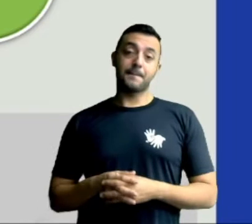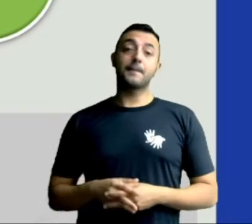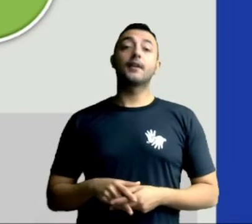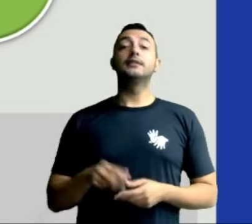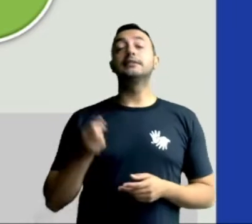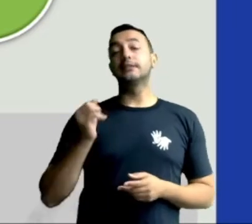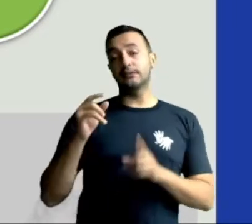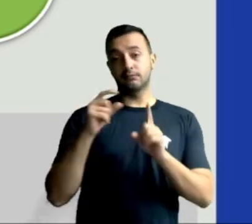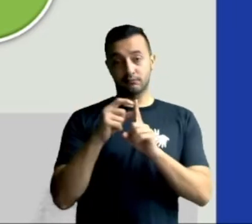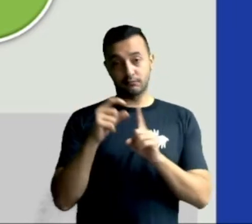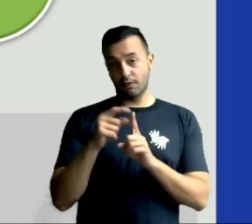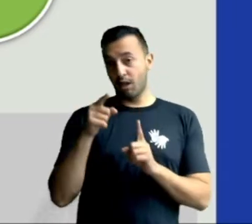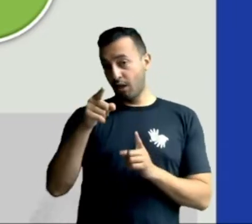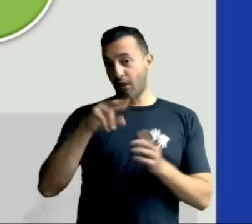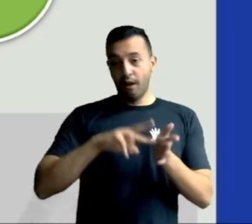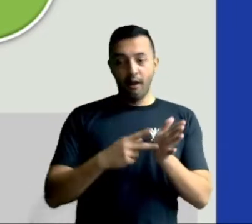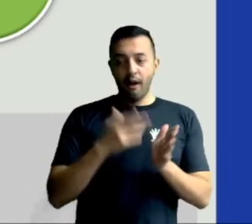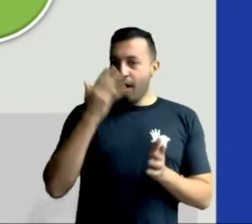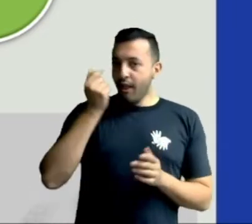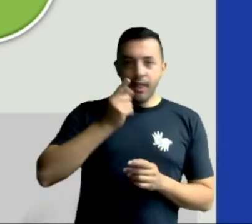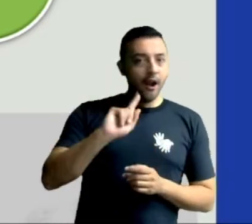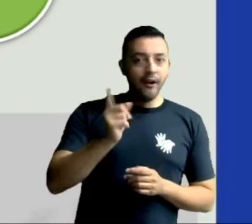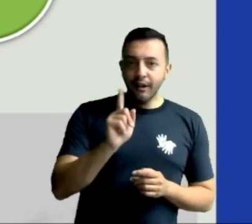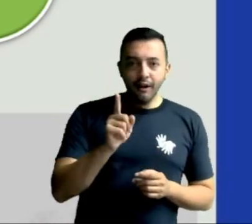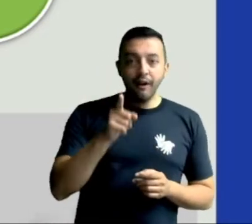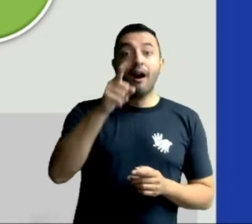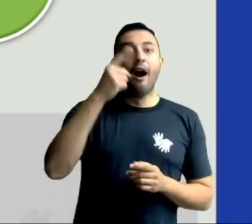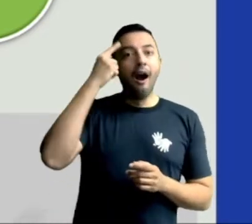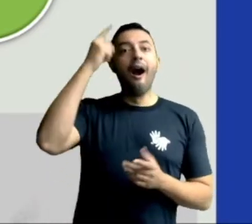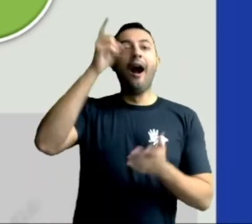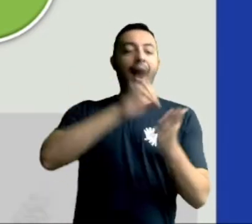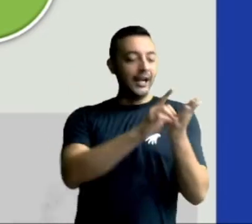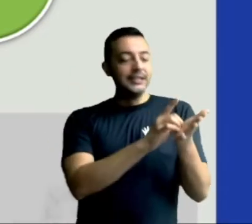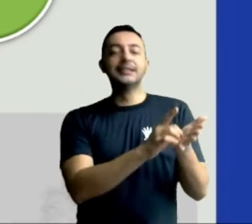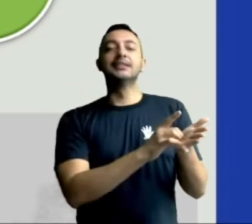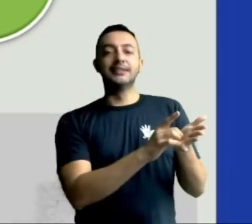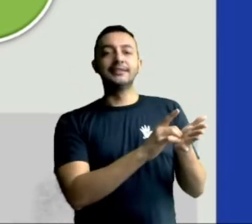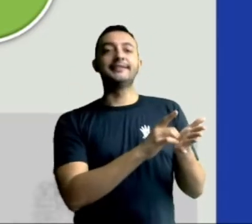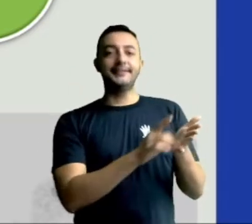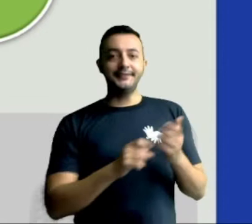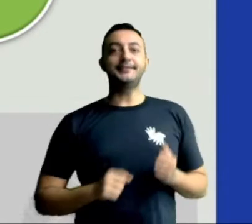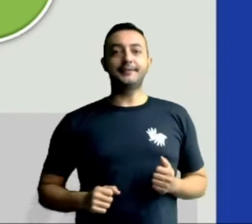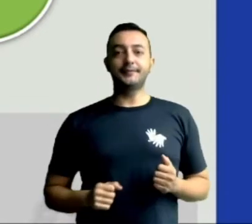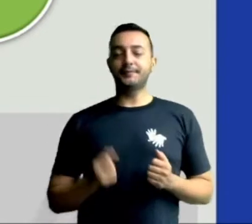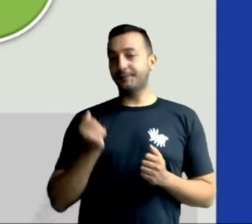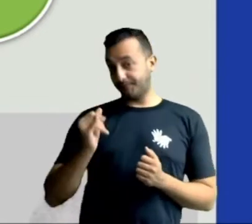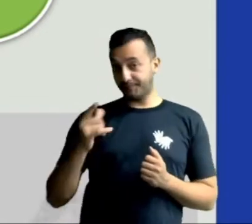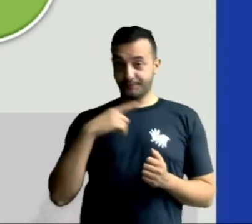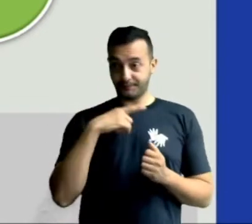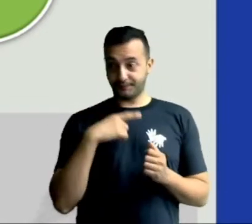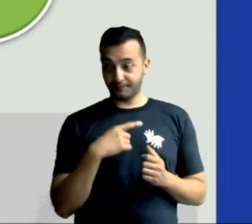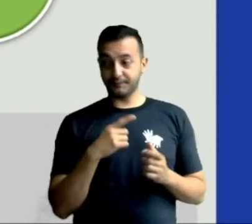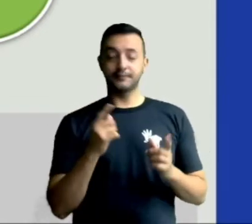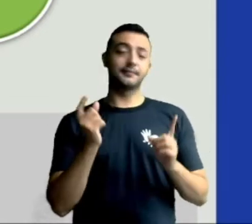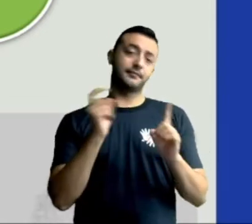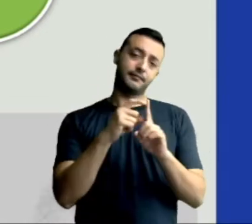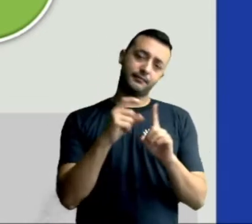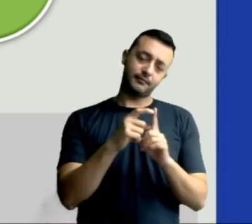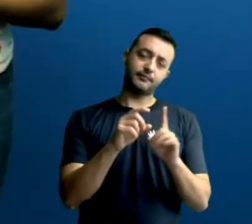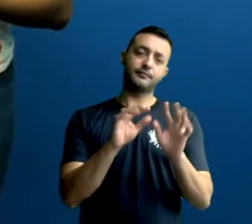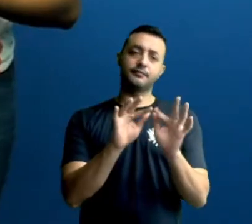o significado. Olha, gente, o uso do dicionário, gente. Se existe algum termo, se existe alguma palavra ou